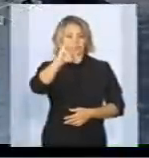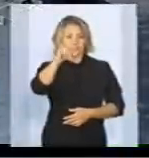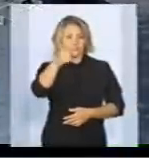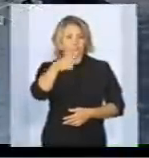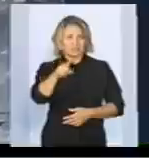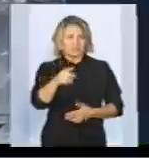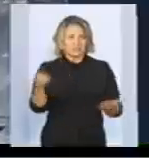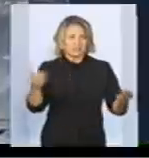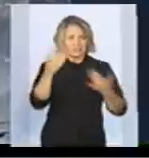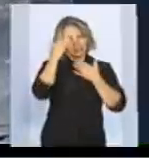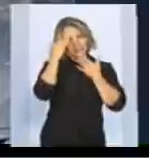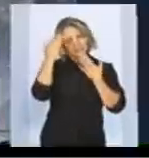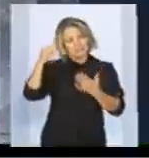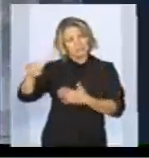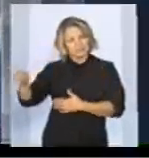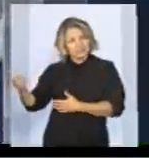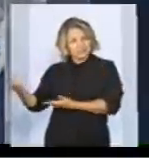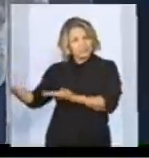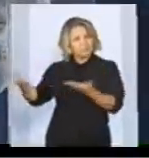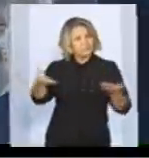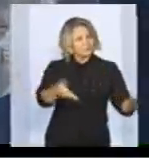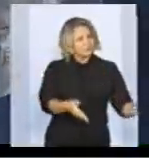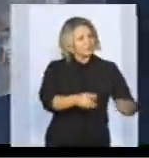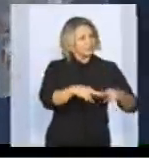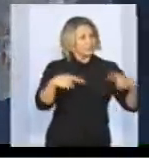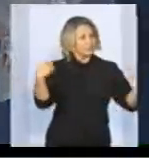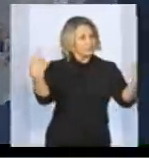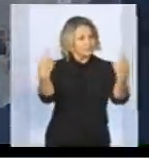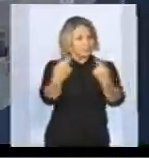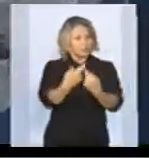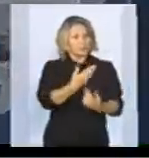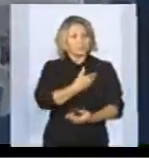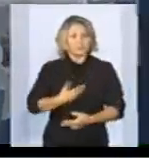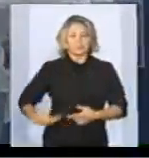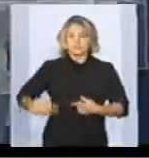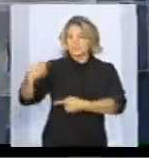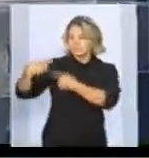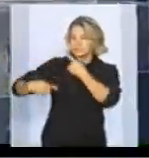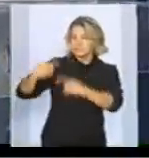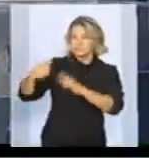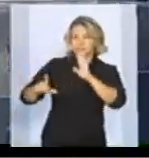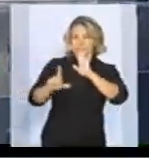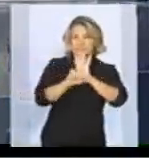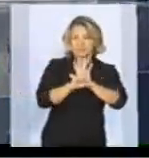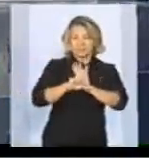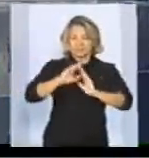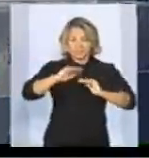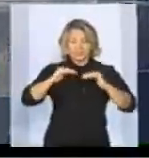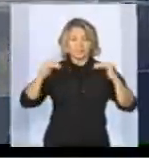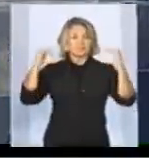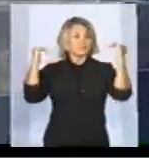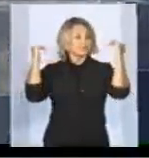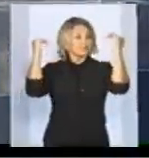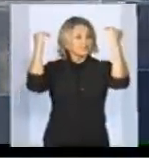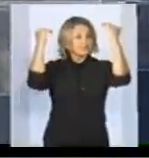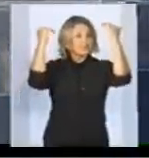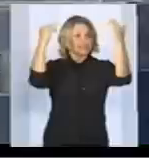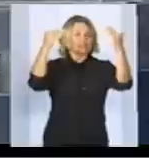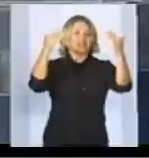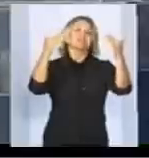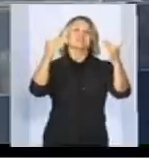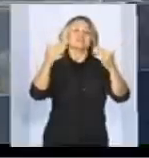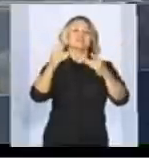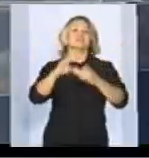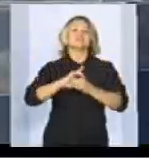agradecer a oportunidade de estar nesta audiência para discutir uma lei que é um Marco avançado que é um Marco para o